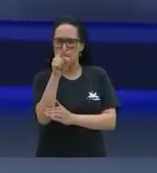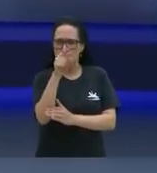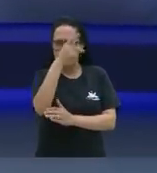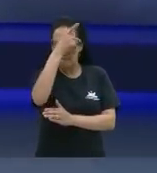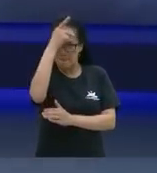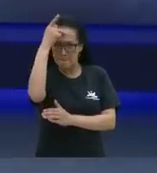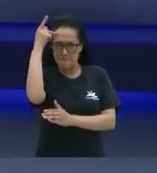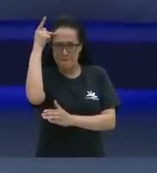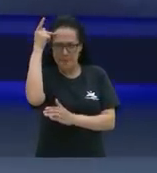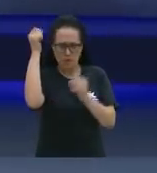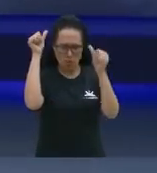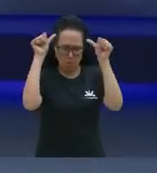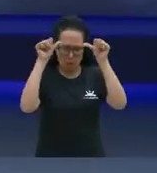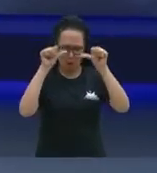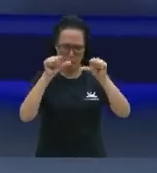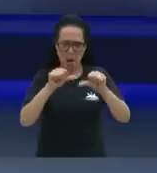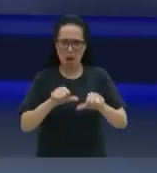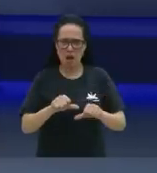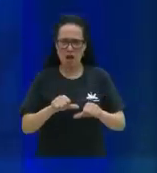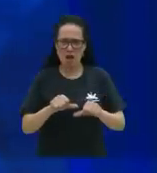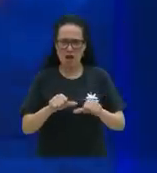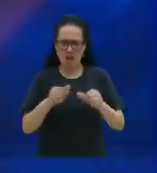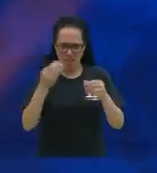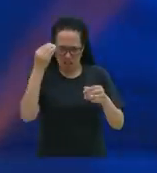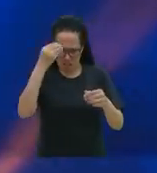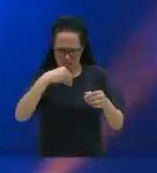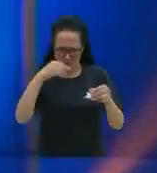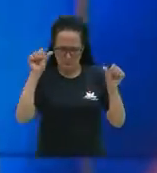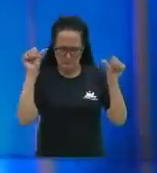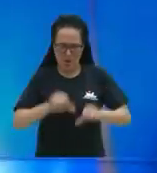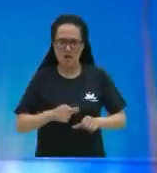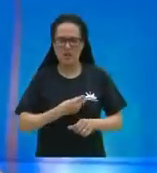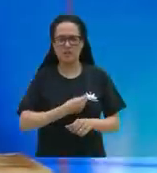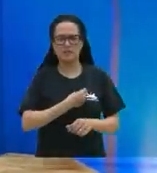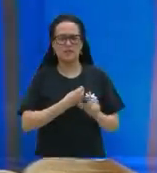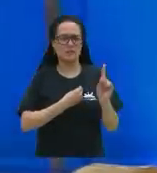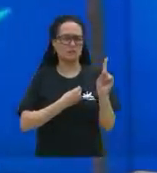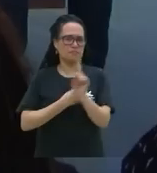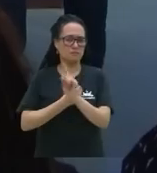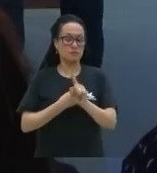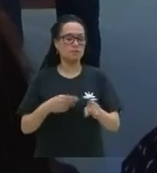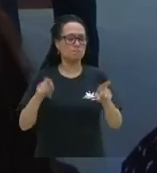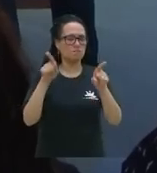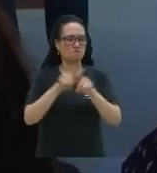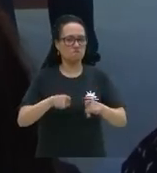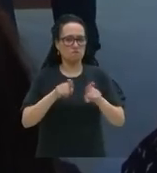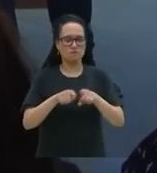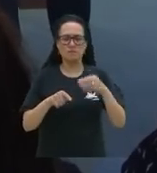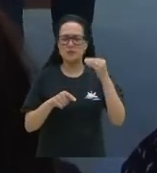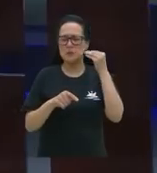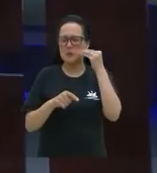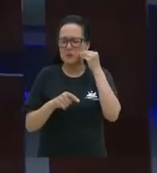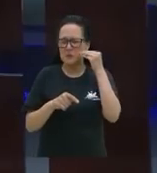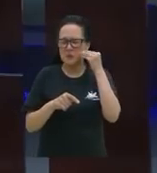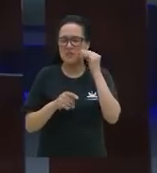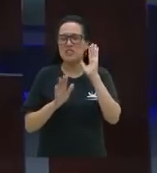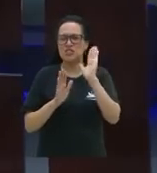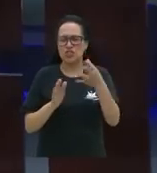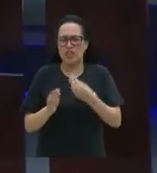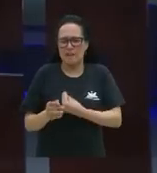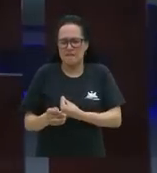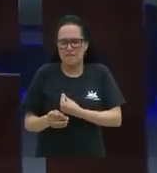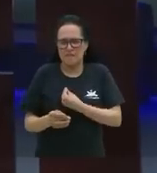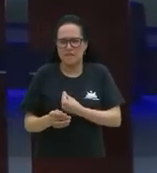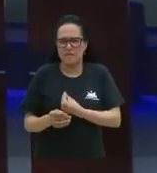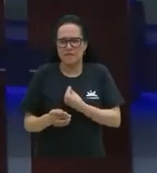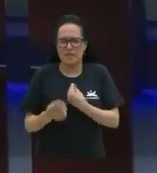derrotada, fracassada na vida. Ainda que tu tenhas experimentado em tua vida momentos de